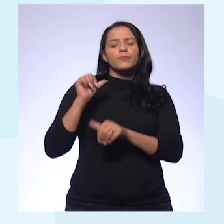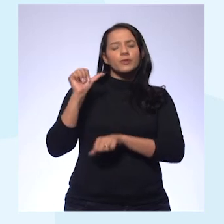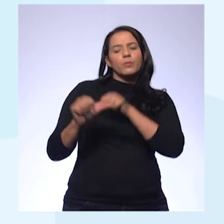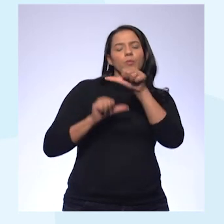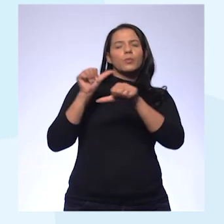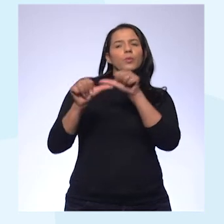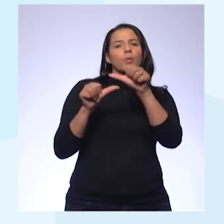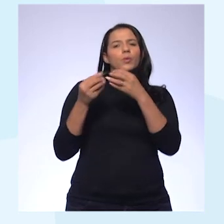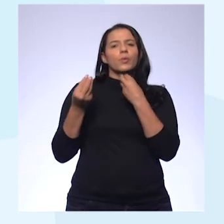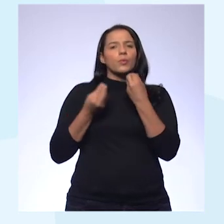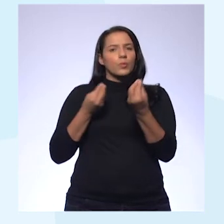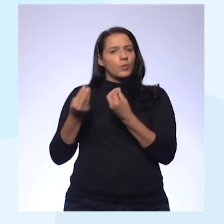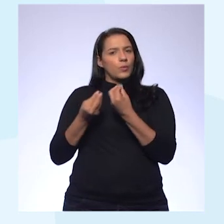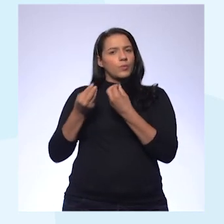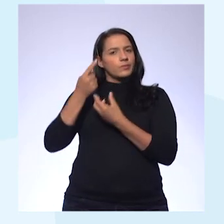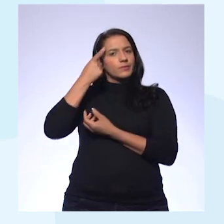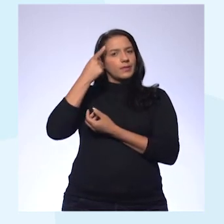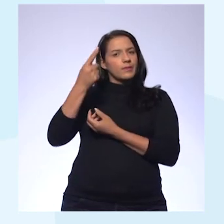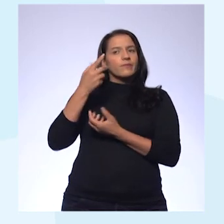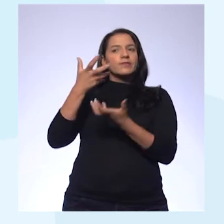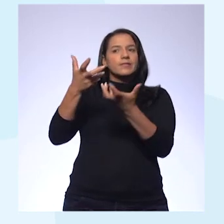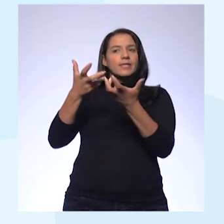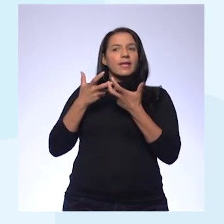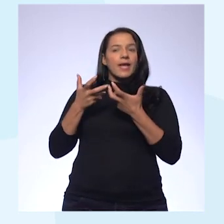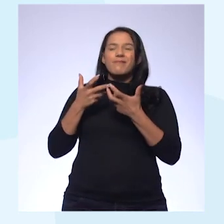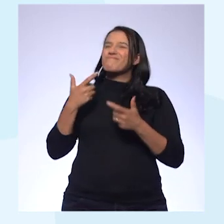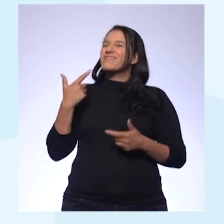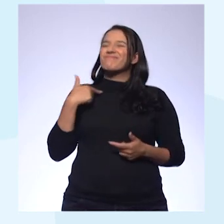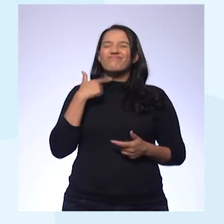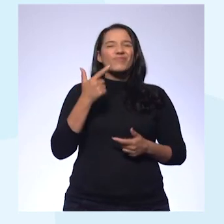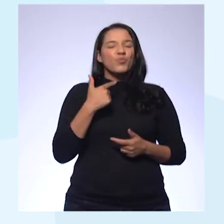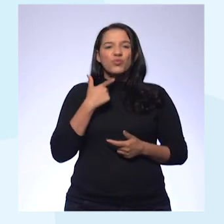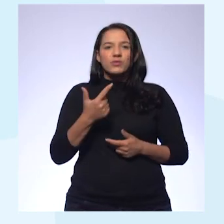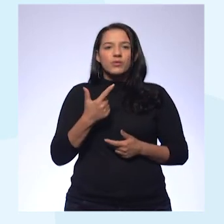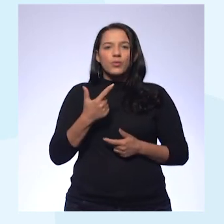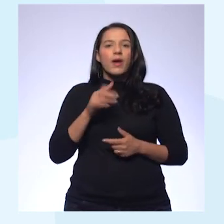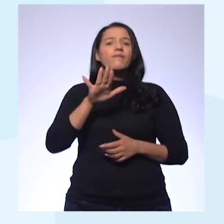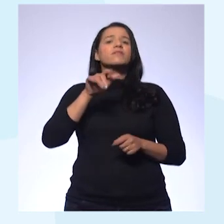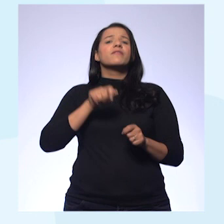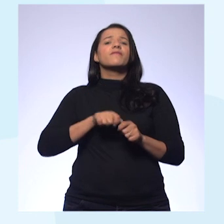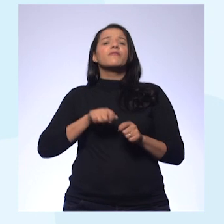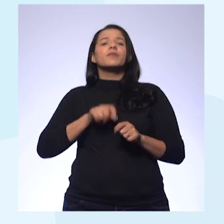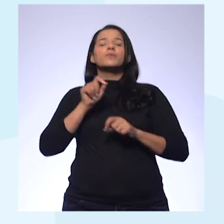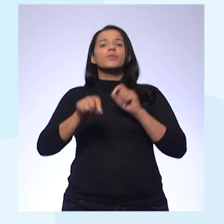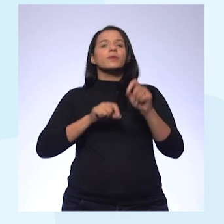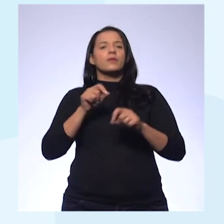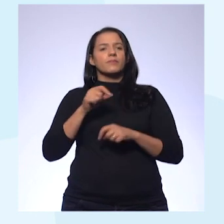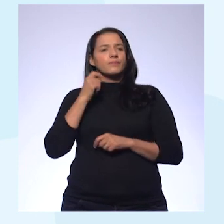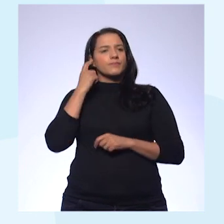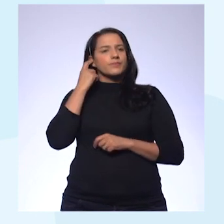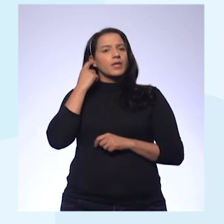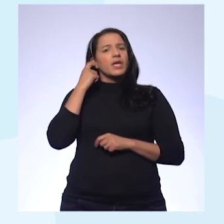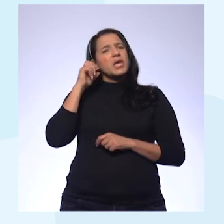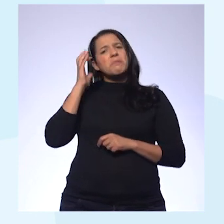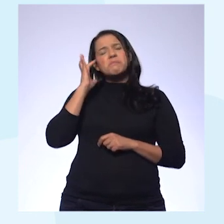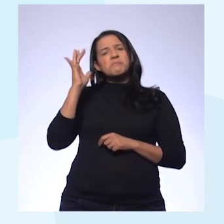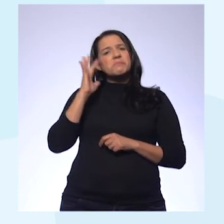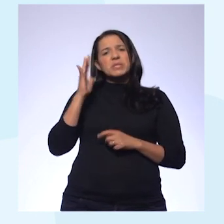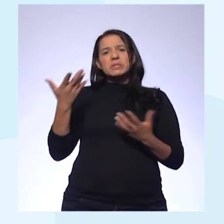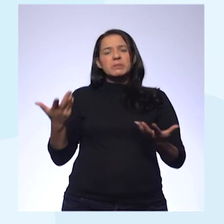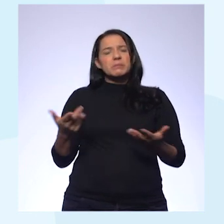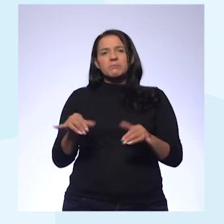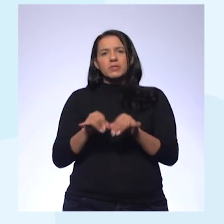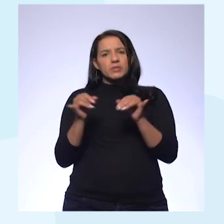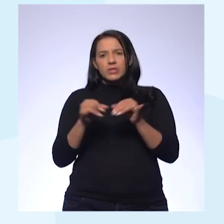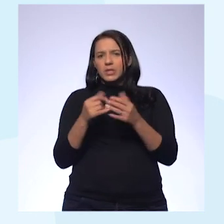Aquela situação que eu quis algo e eu não consegui. Né? vocês podem pensar em coisas banais, né? Então,